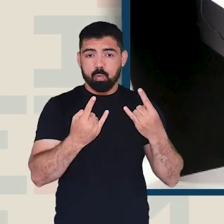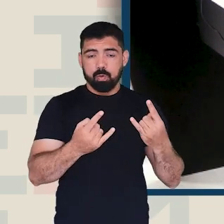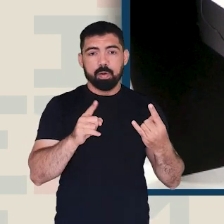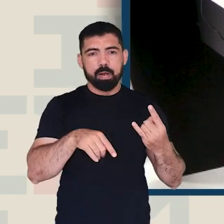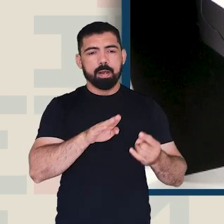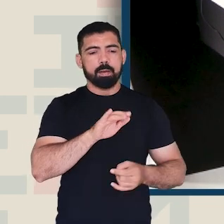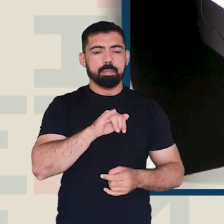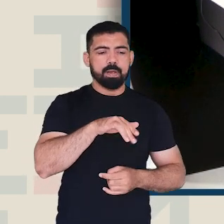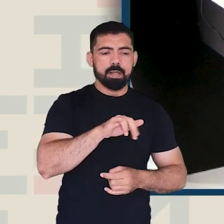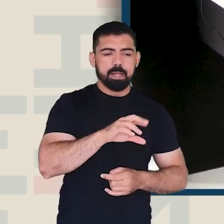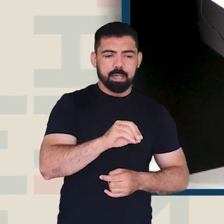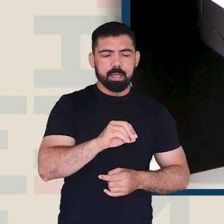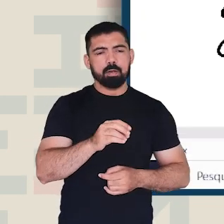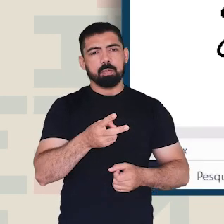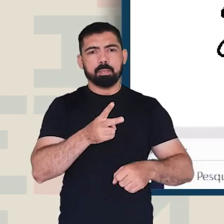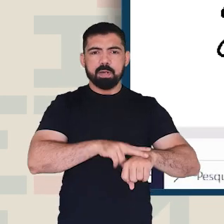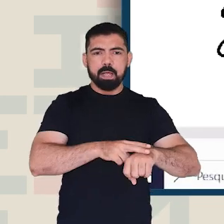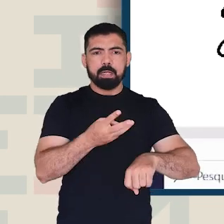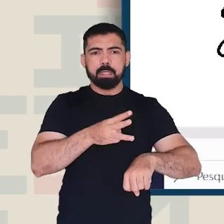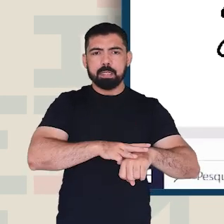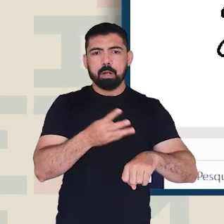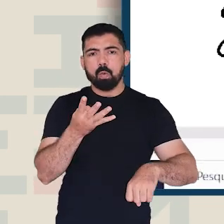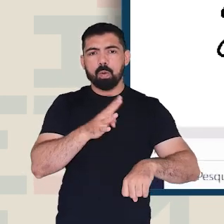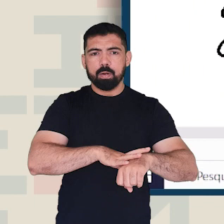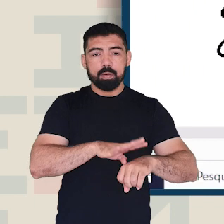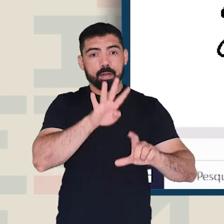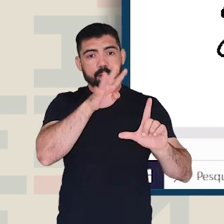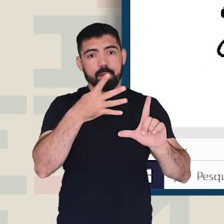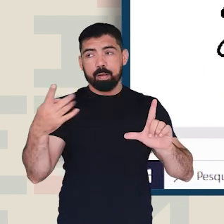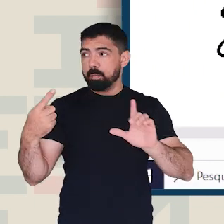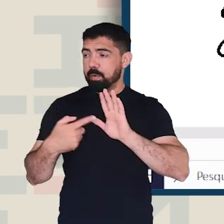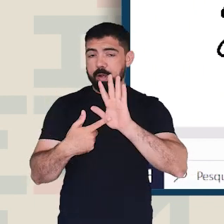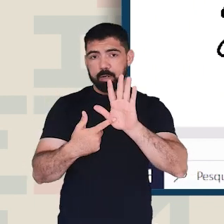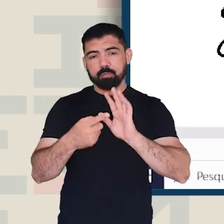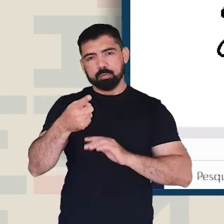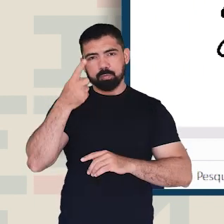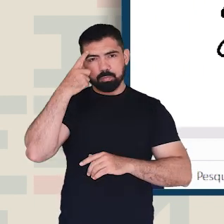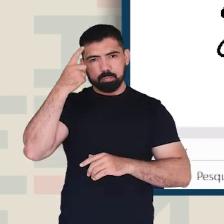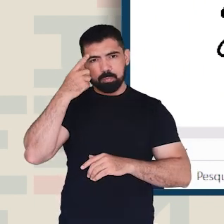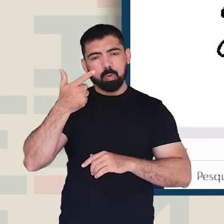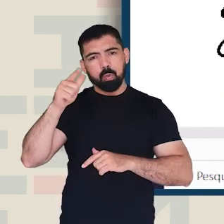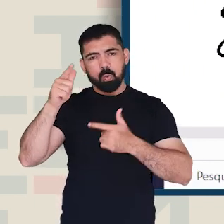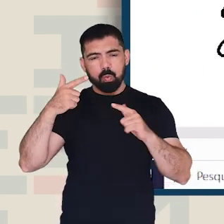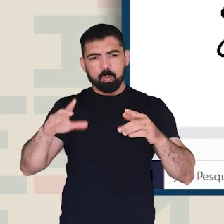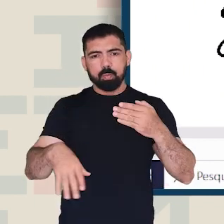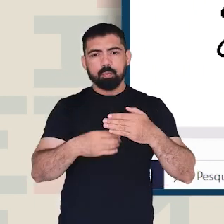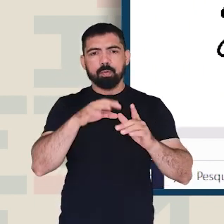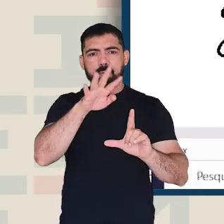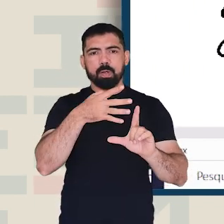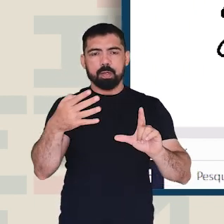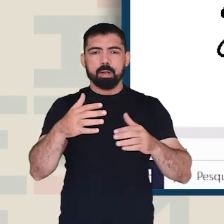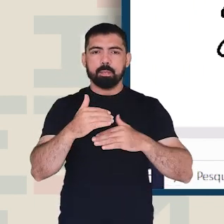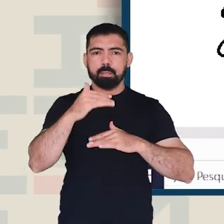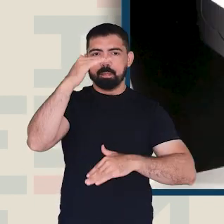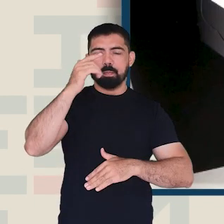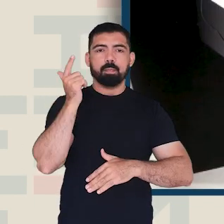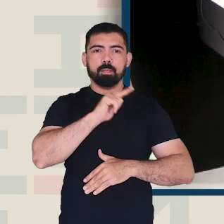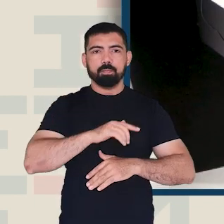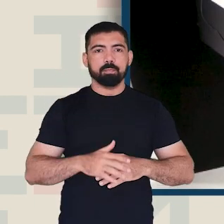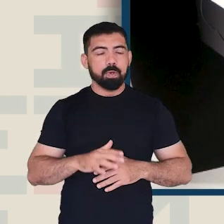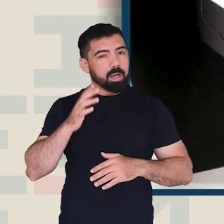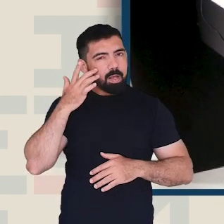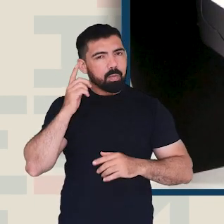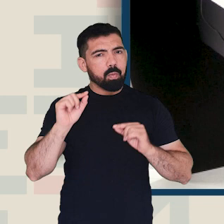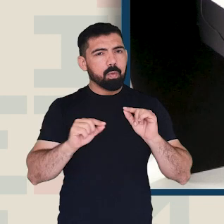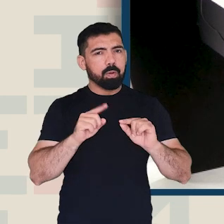ela é binário, ternário, quaternário, então a tabelinha vai te ajudar nisso, ok? Aí você pode pensar em mais ritmos e compor sua tabela, uma tabela maior. Acho